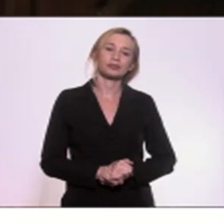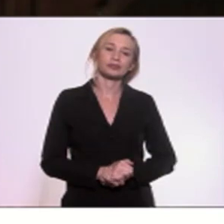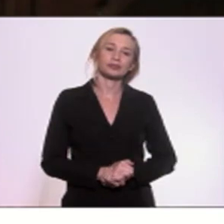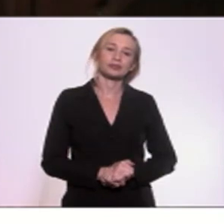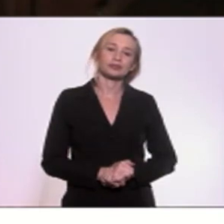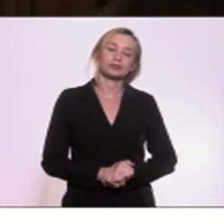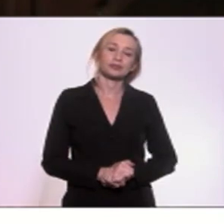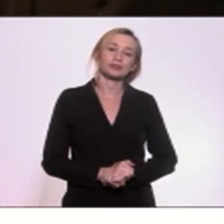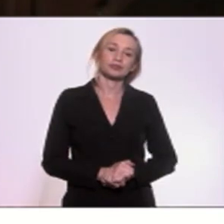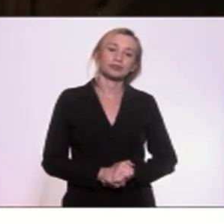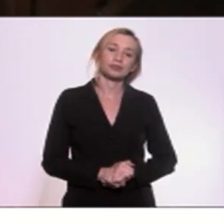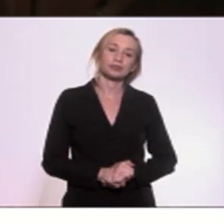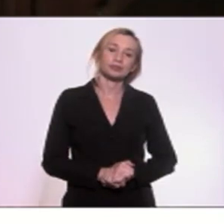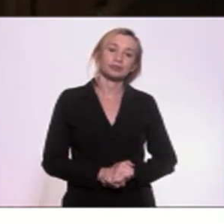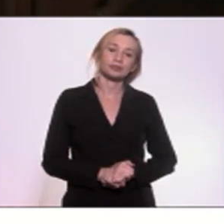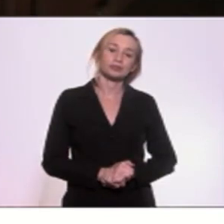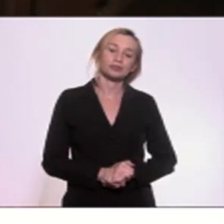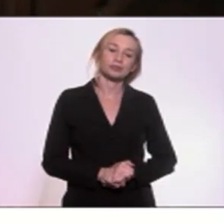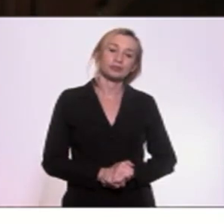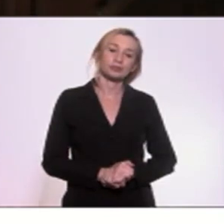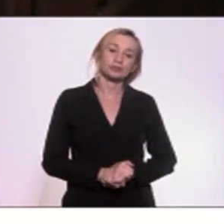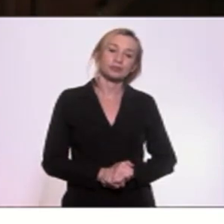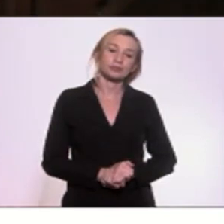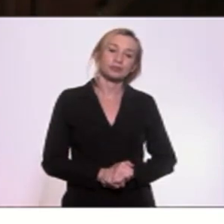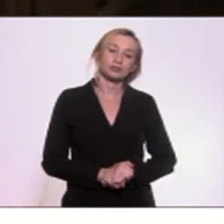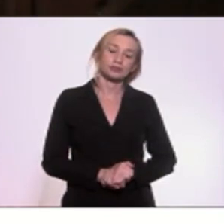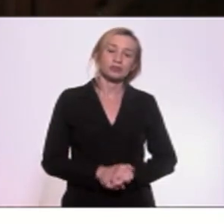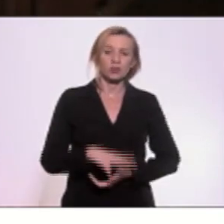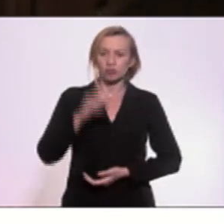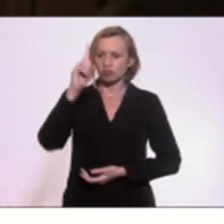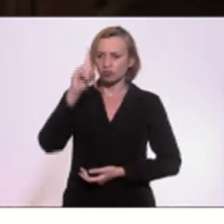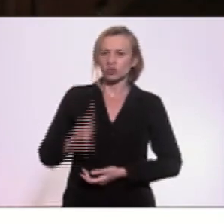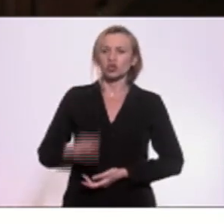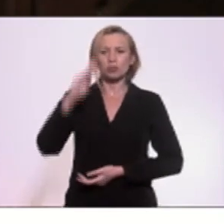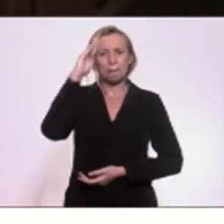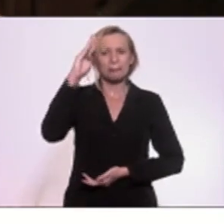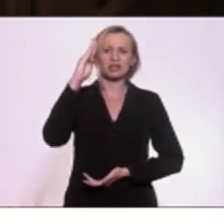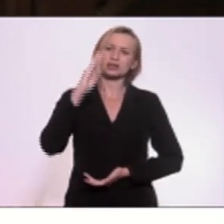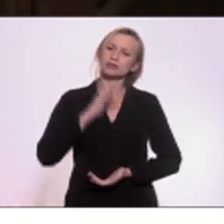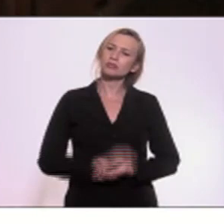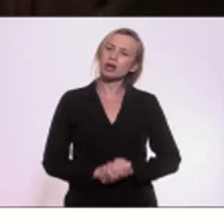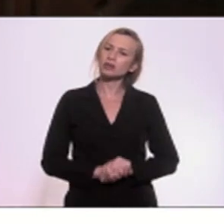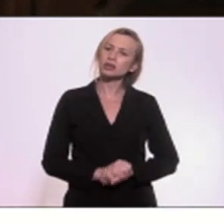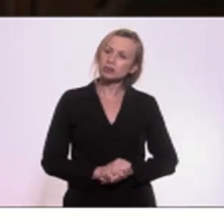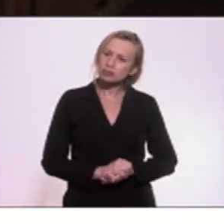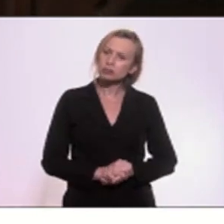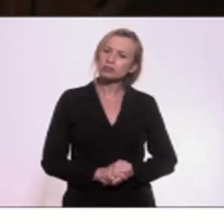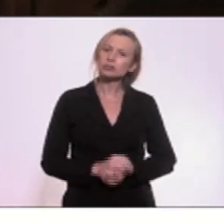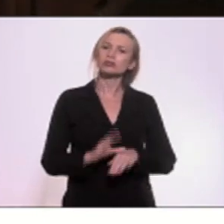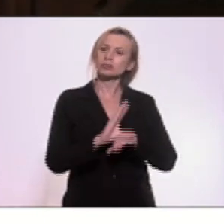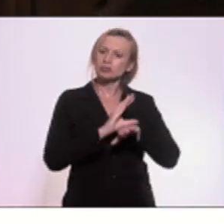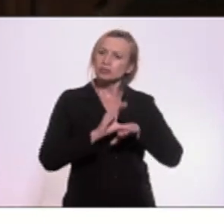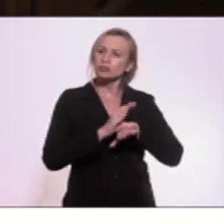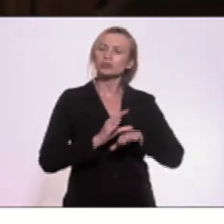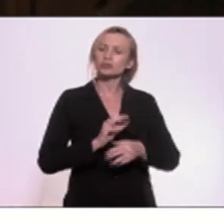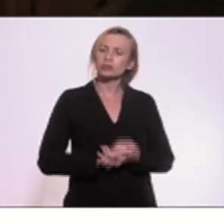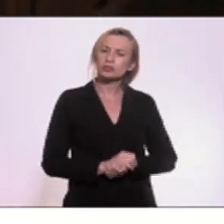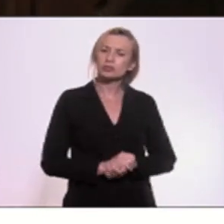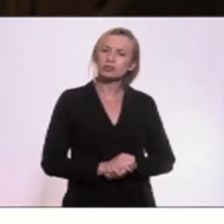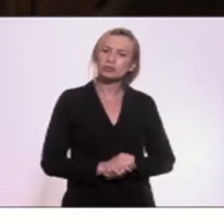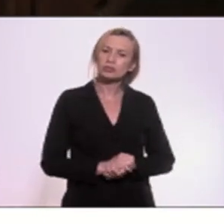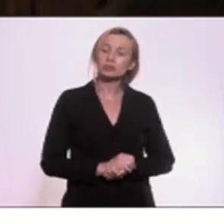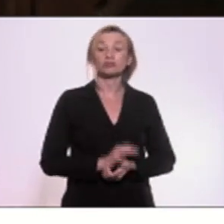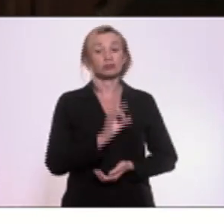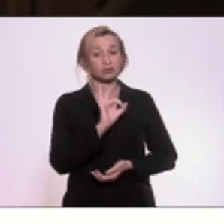Dos direitos absolutamente fundamentais assegurados na Constituição